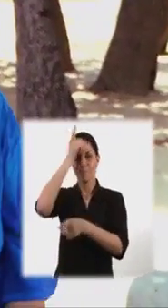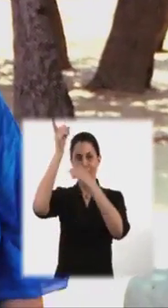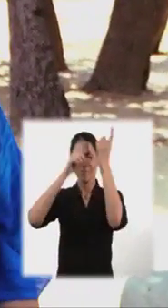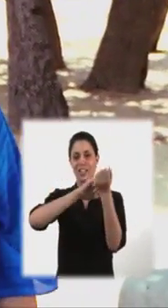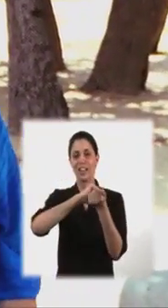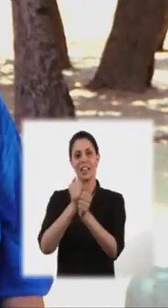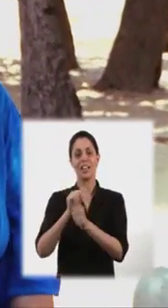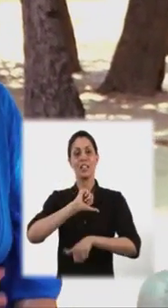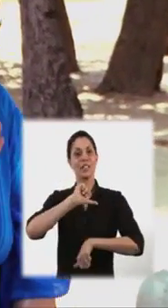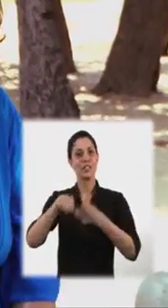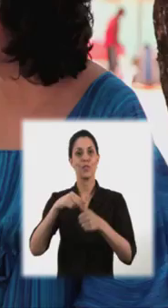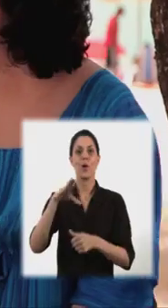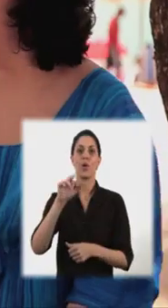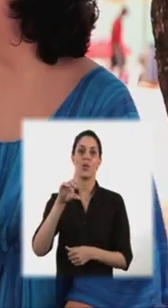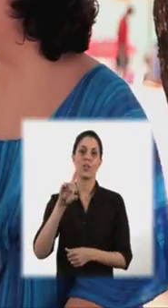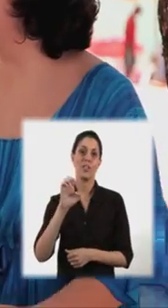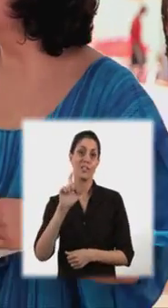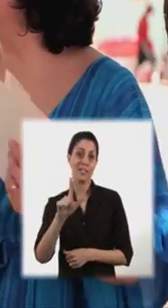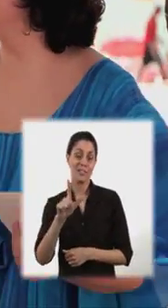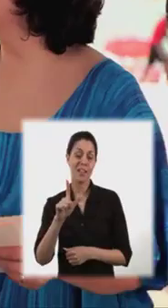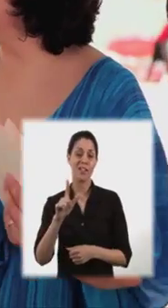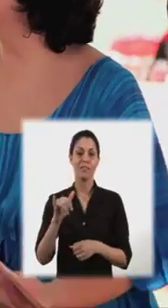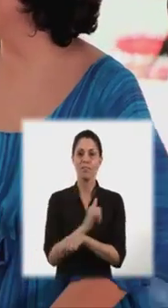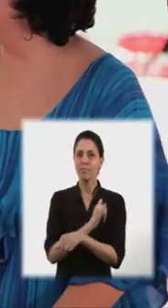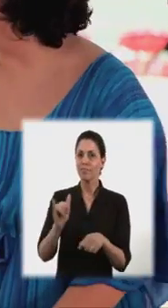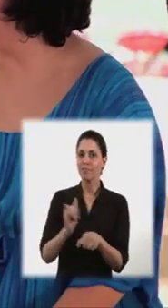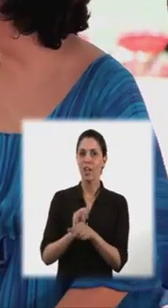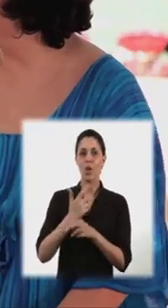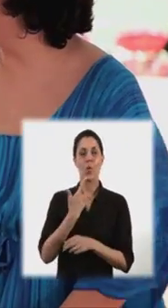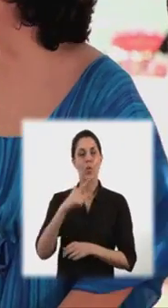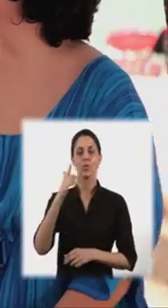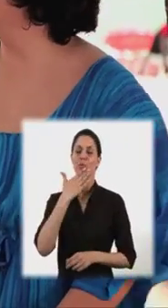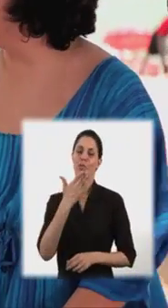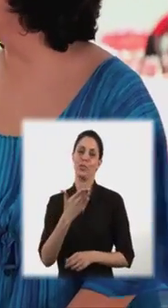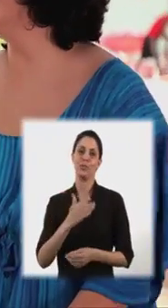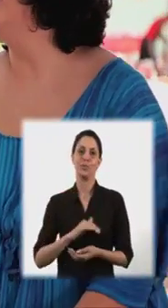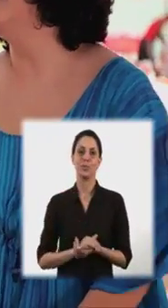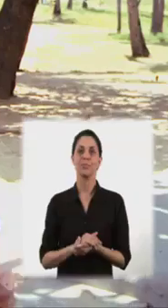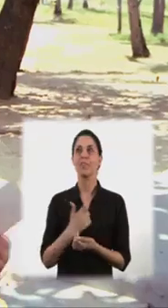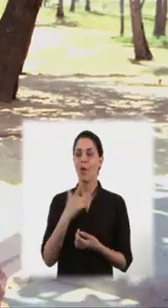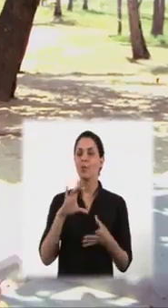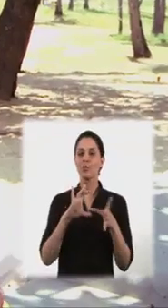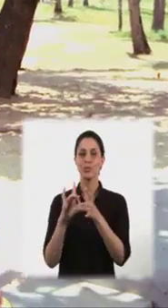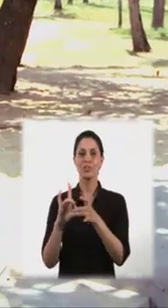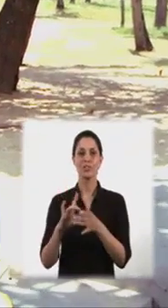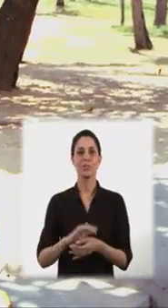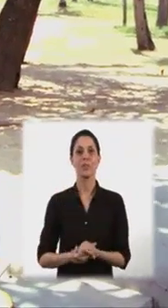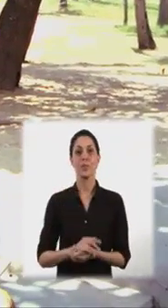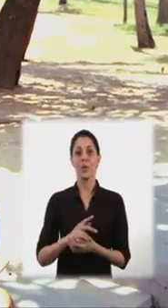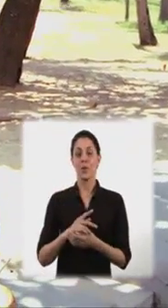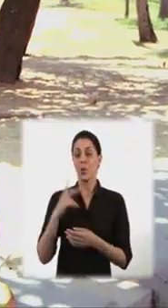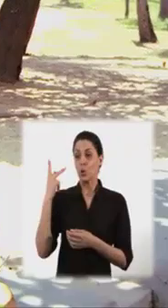dessa forma tão específica, trazendo-os para uma outra forma, que é a forma do cordel. Outro contexto. Outro contexto. A sua próxima ação é com